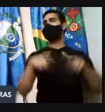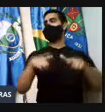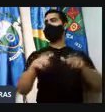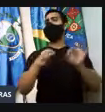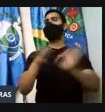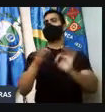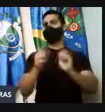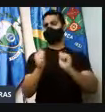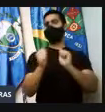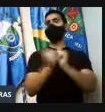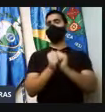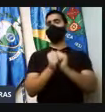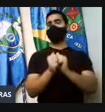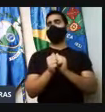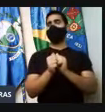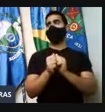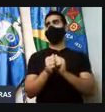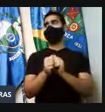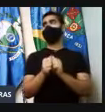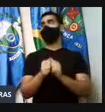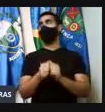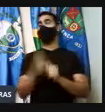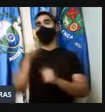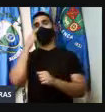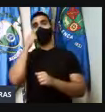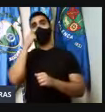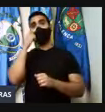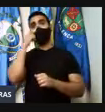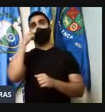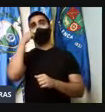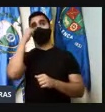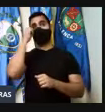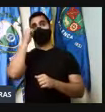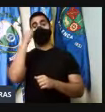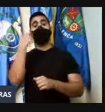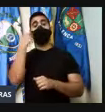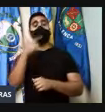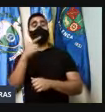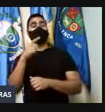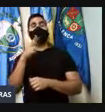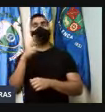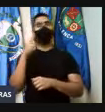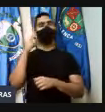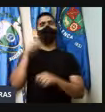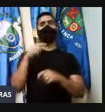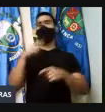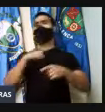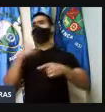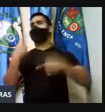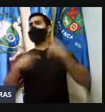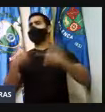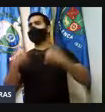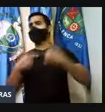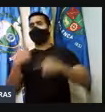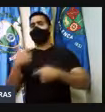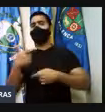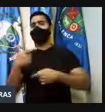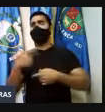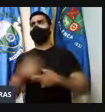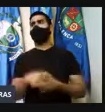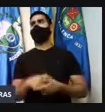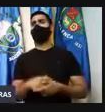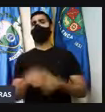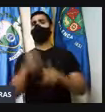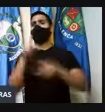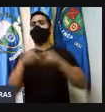projeto. E não ouviu a comissão de códigos, não fez discussão com a